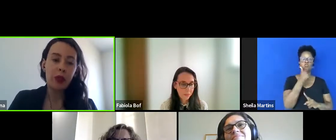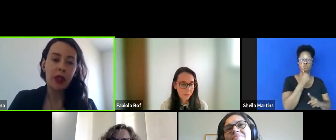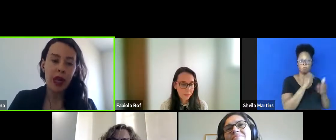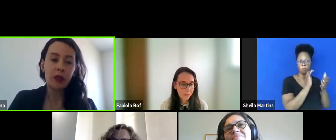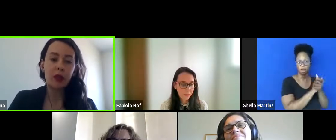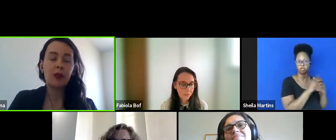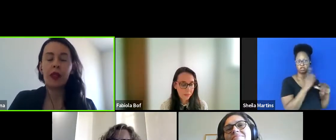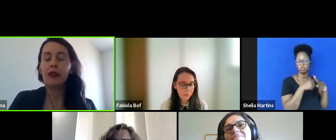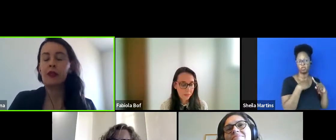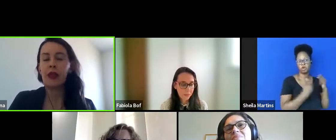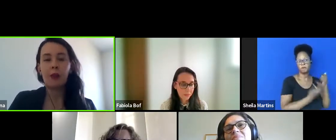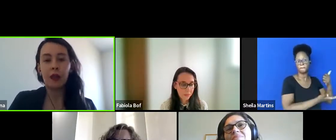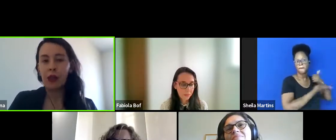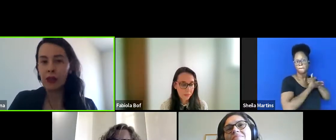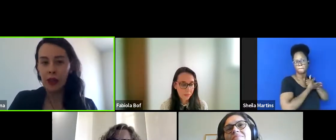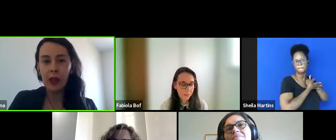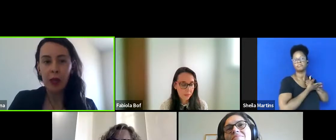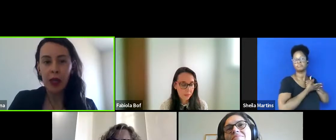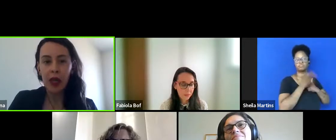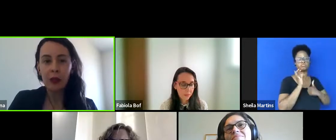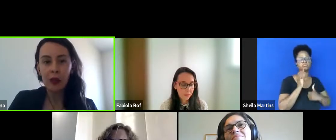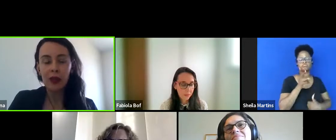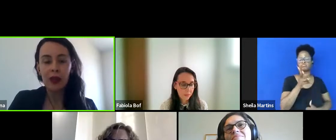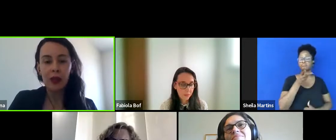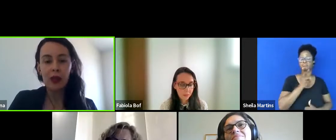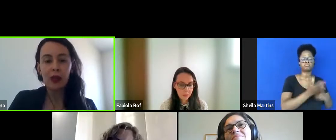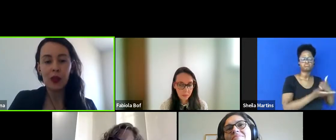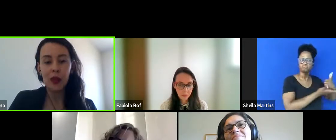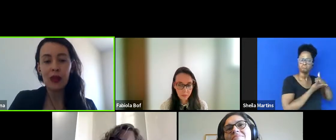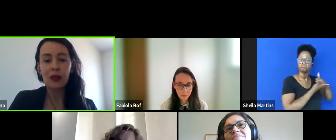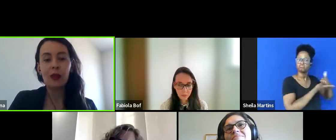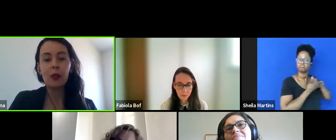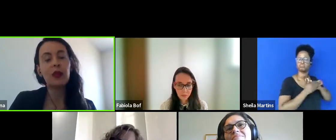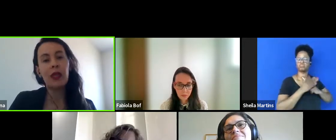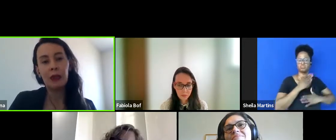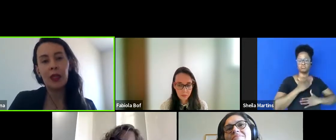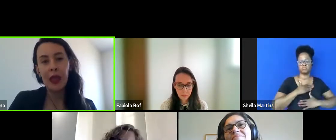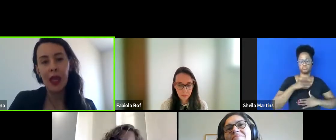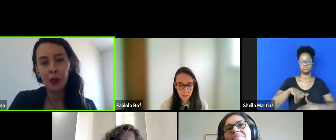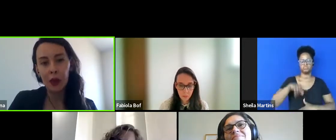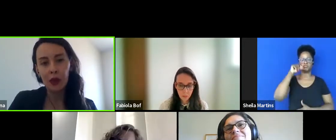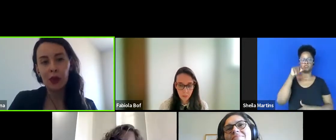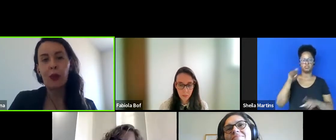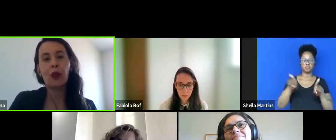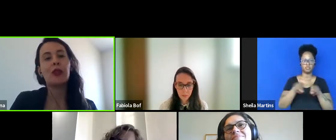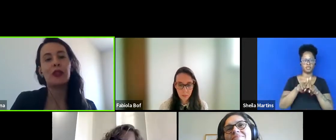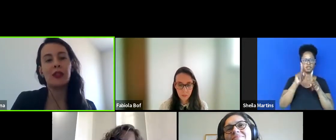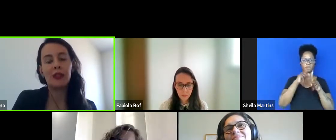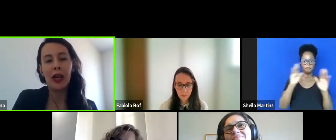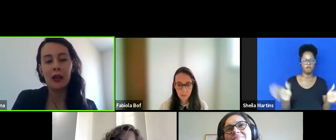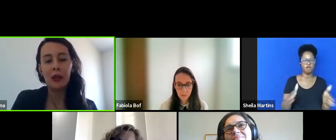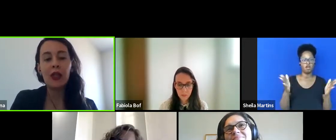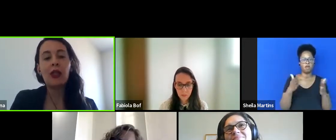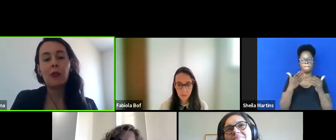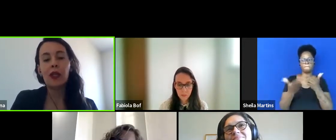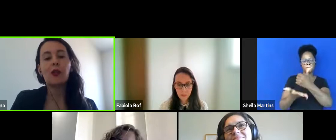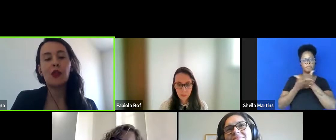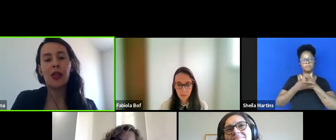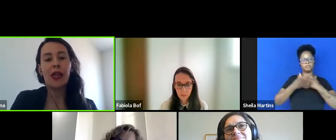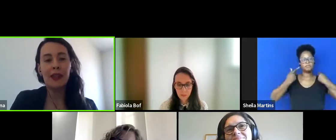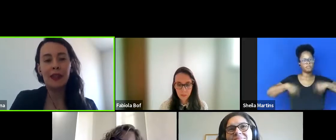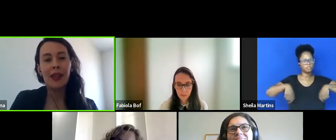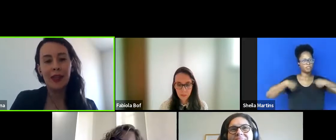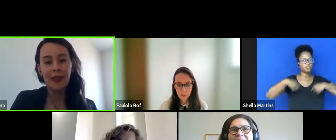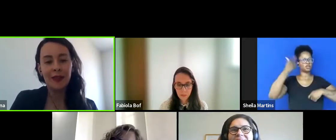terem me apoiado, né, sempre apoiaram todas as minhas escolhas e por terem me dado todo o suporte necessário para